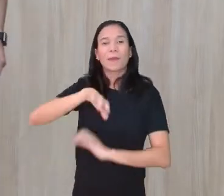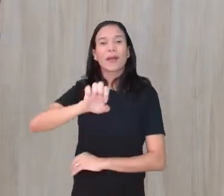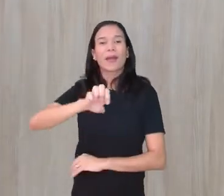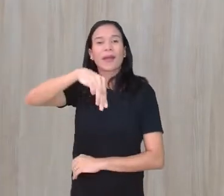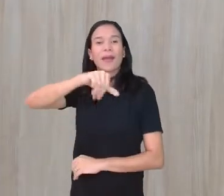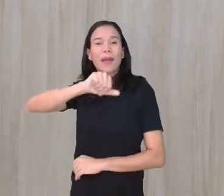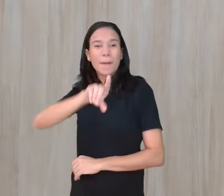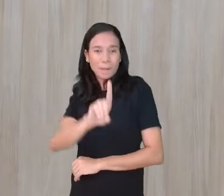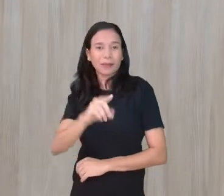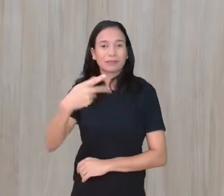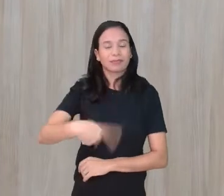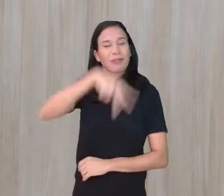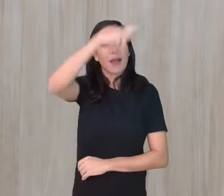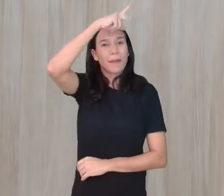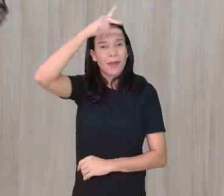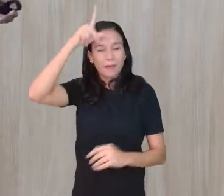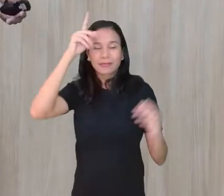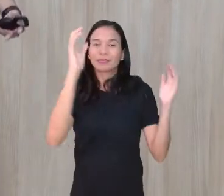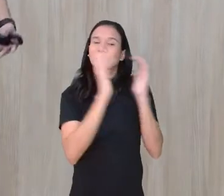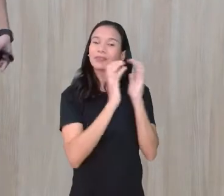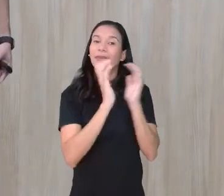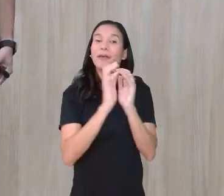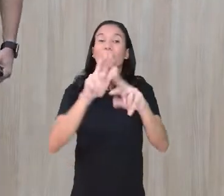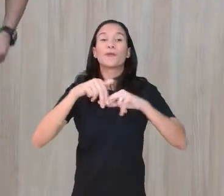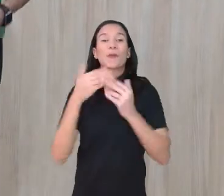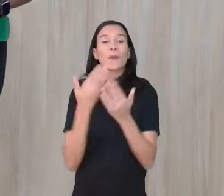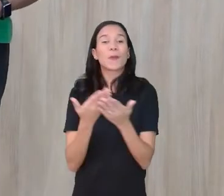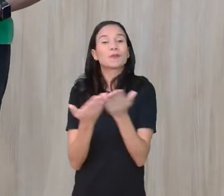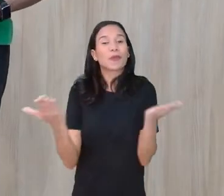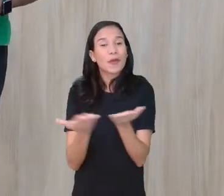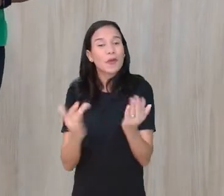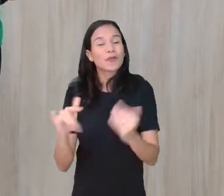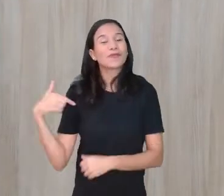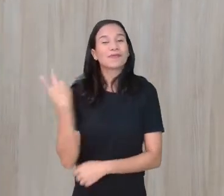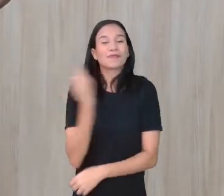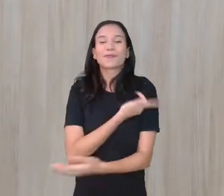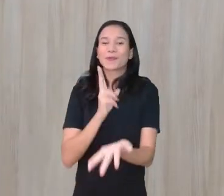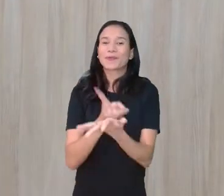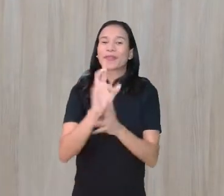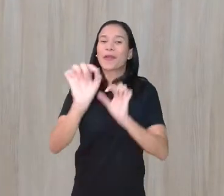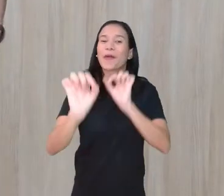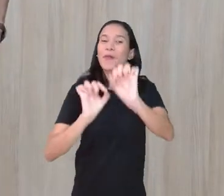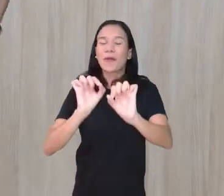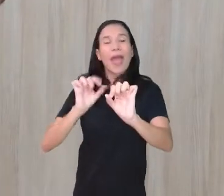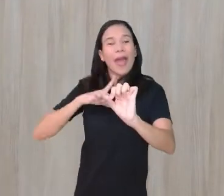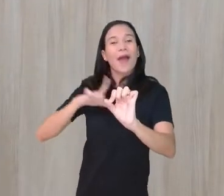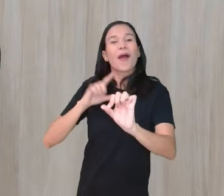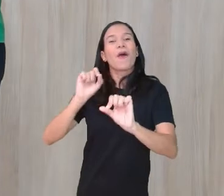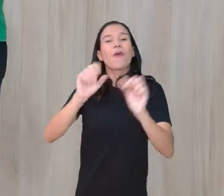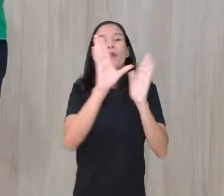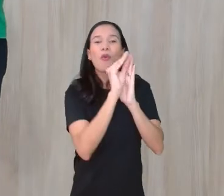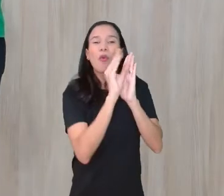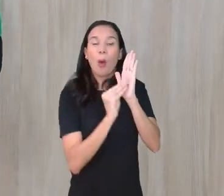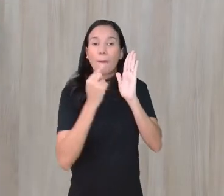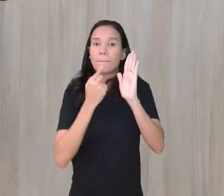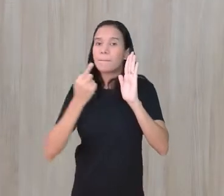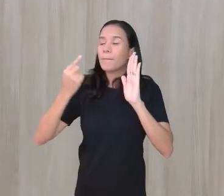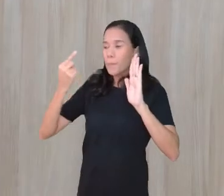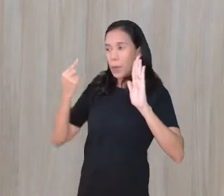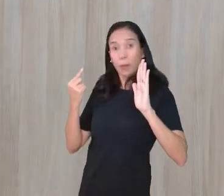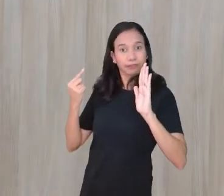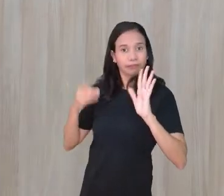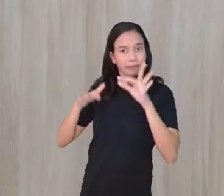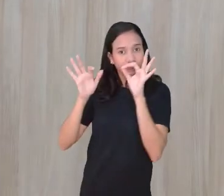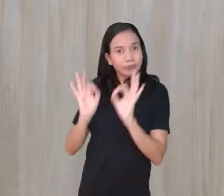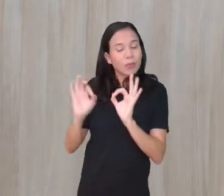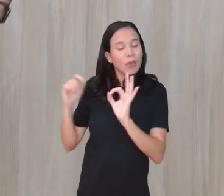da Prefeitura do Recife. E na aula de hoje a gente vai dar sempre aí continuidade ao que estávamos estudando aí na